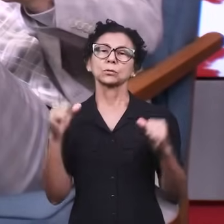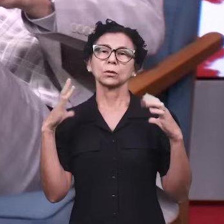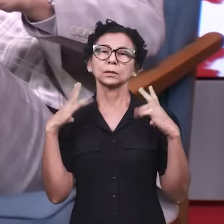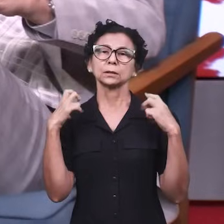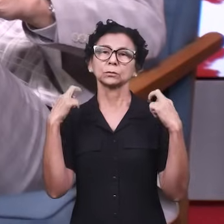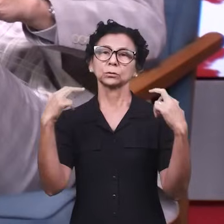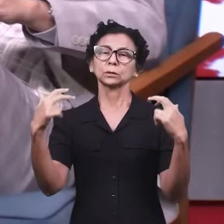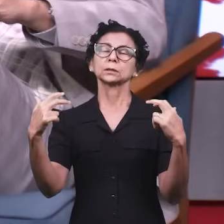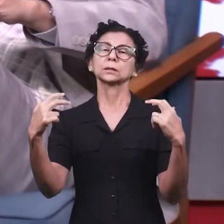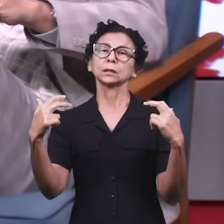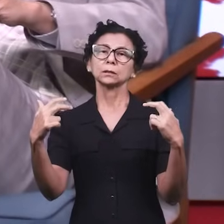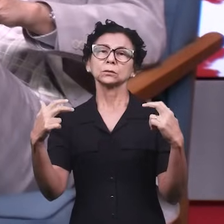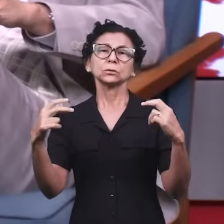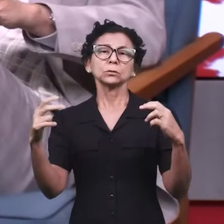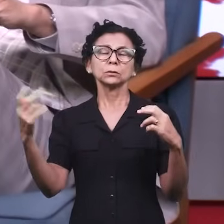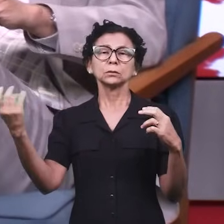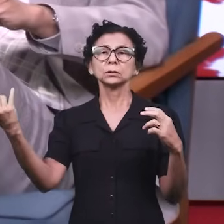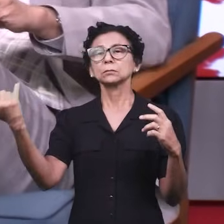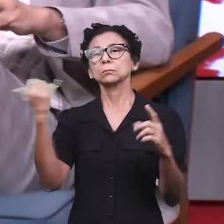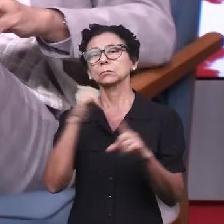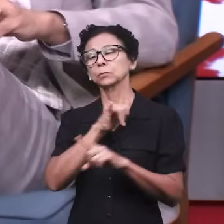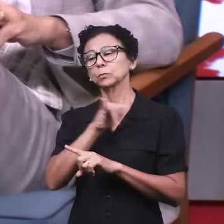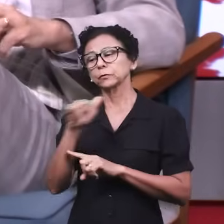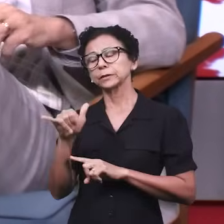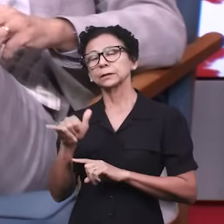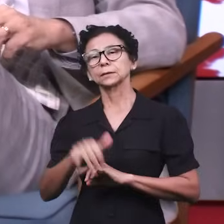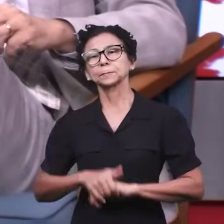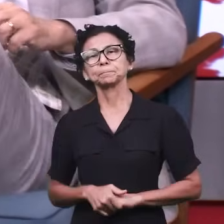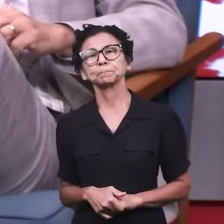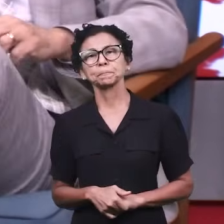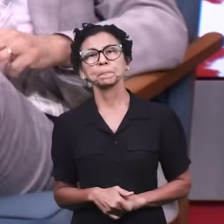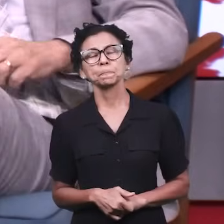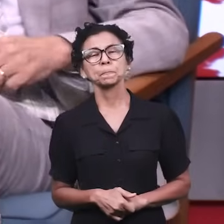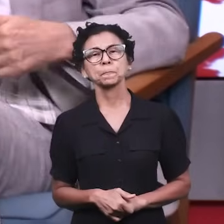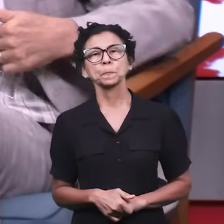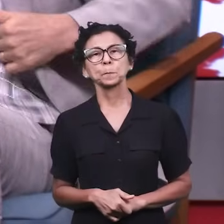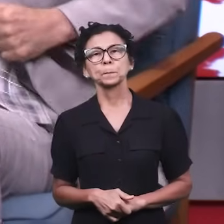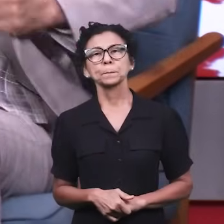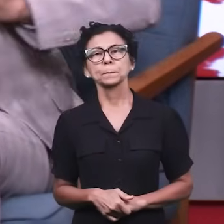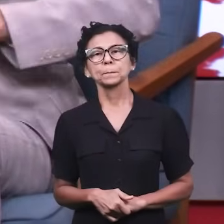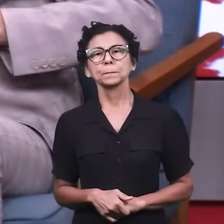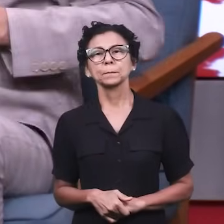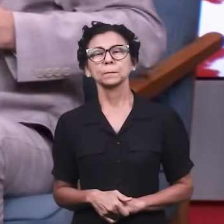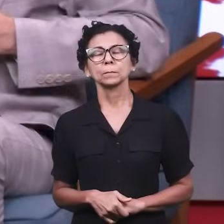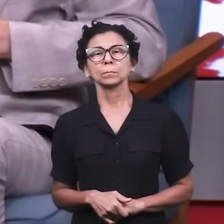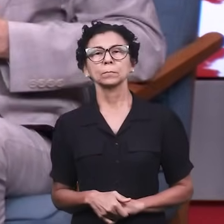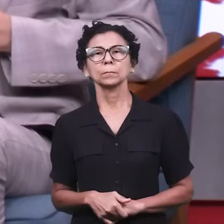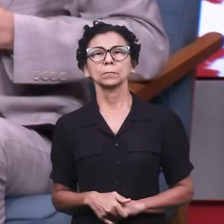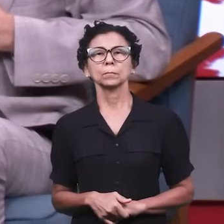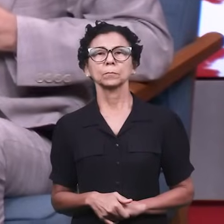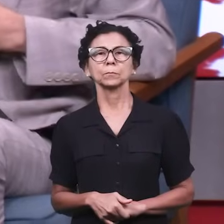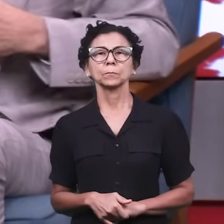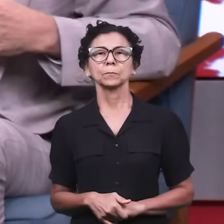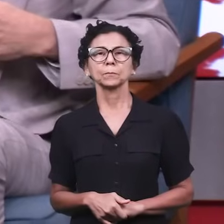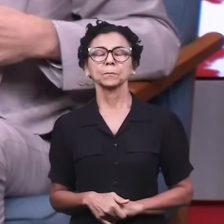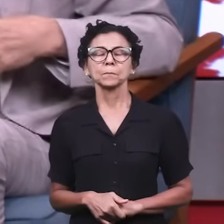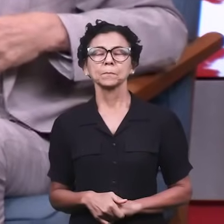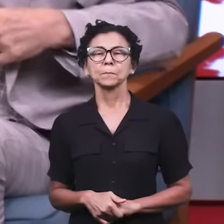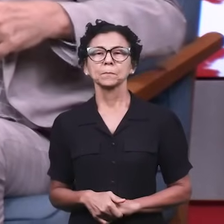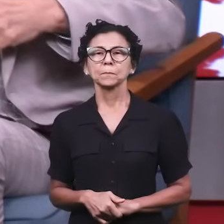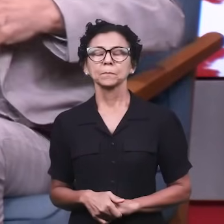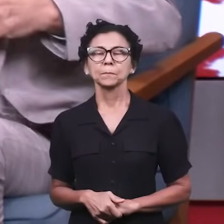usou a interpretação de línguas e falou em profecia. Vejam, nós estamos aqui